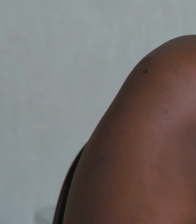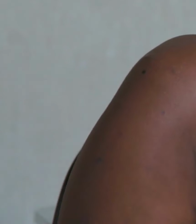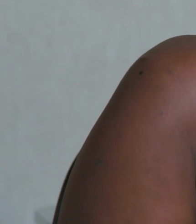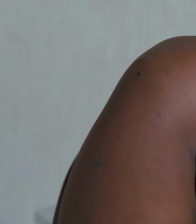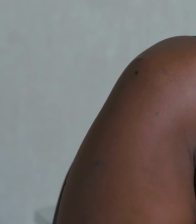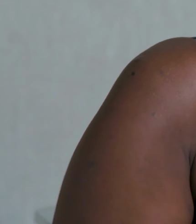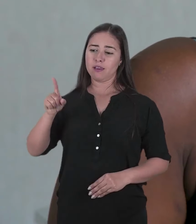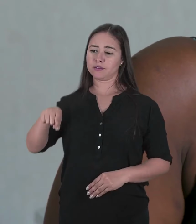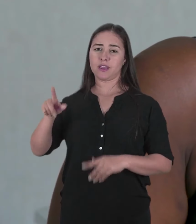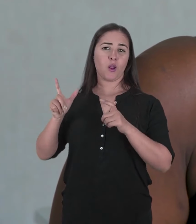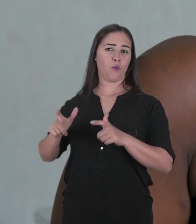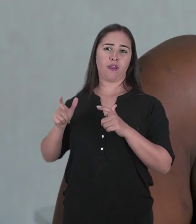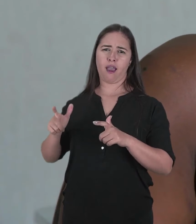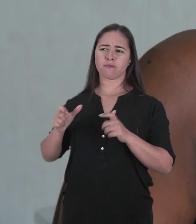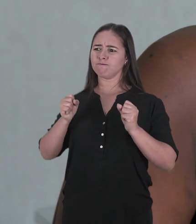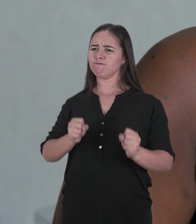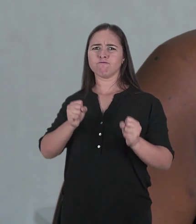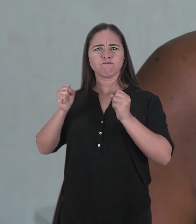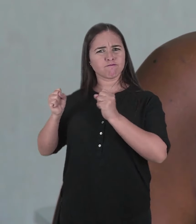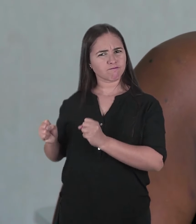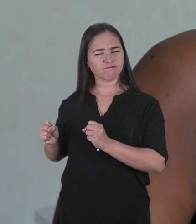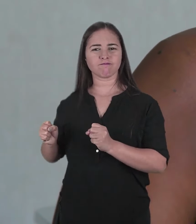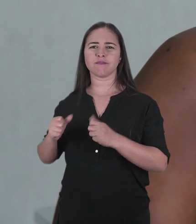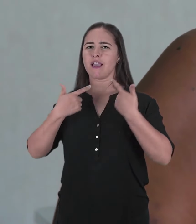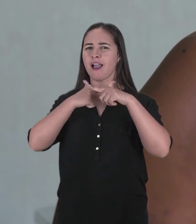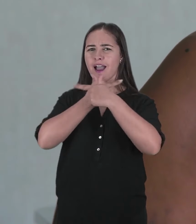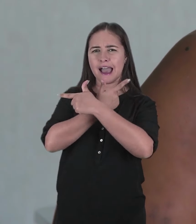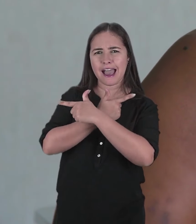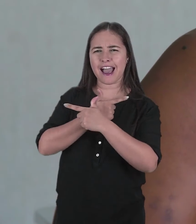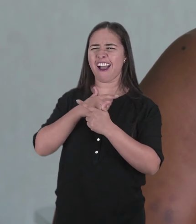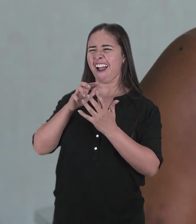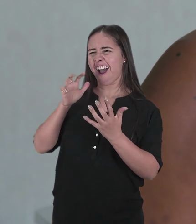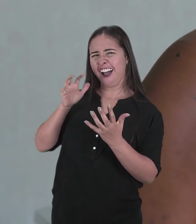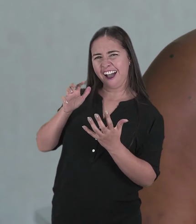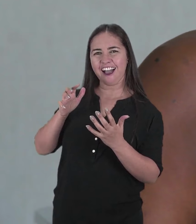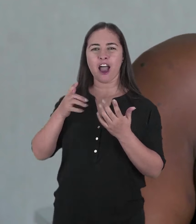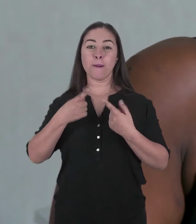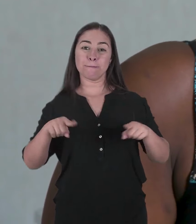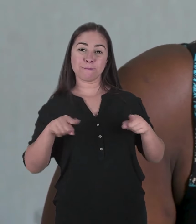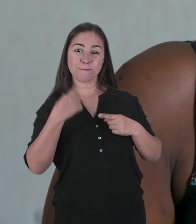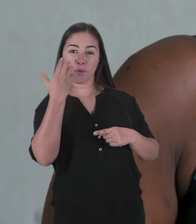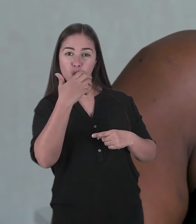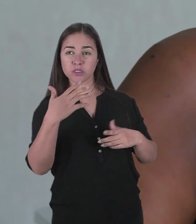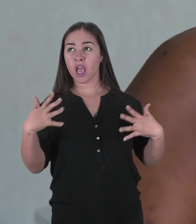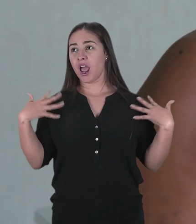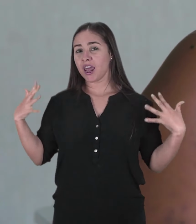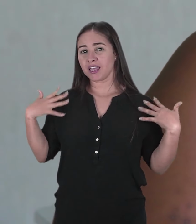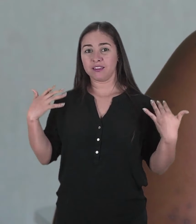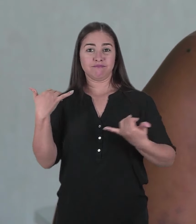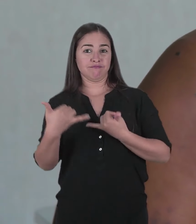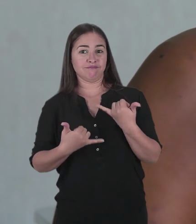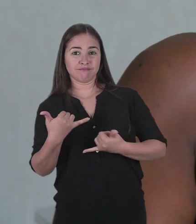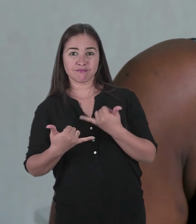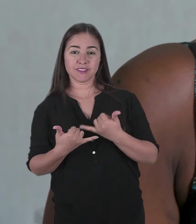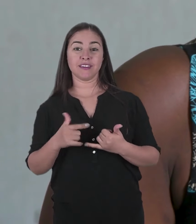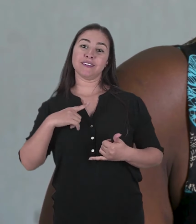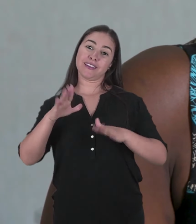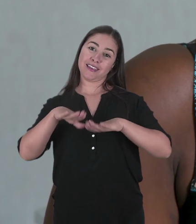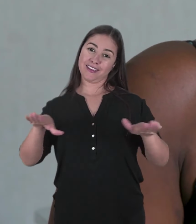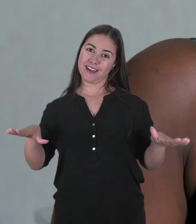Manguinhos é esse lugar, é um lugar de potência, tem riso, tem gargalhada, tem música, tem alegria, tem brincadeira,